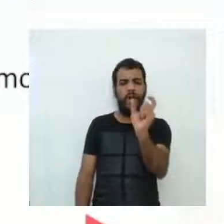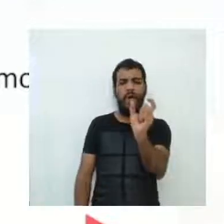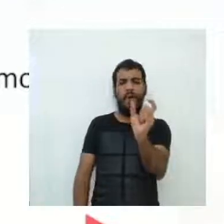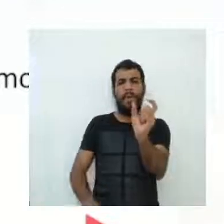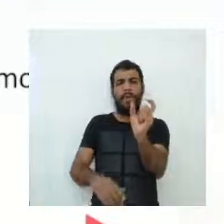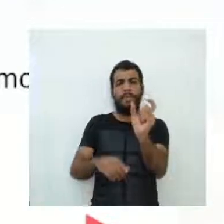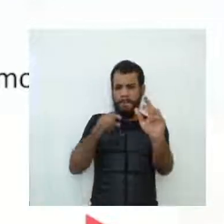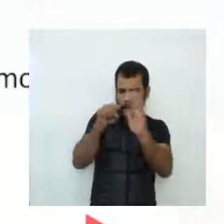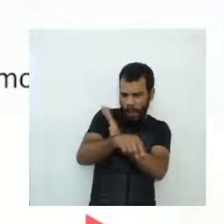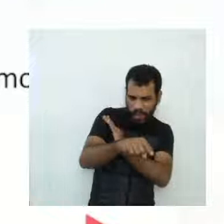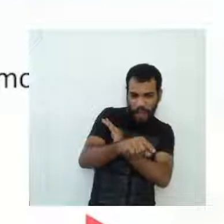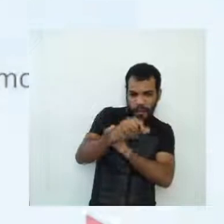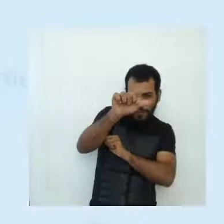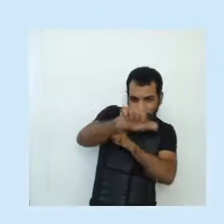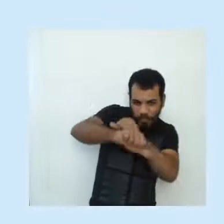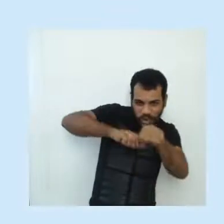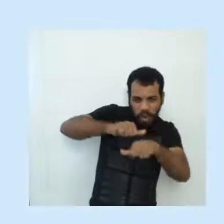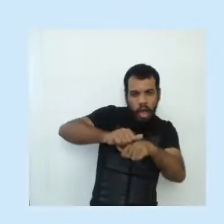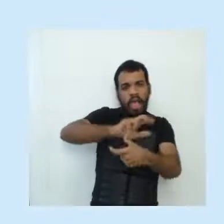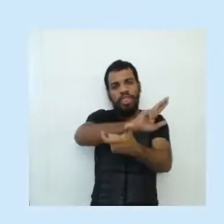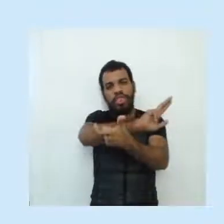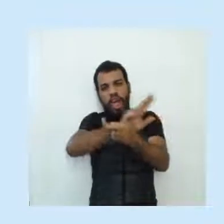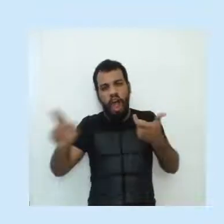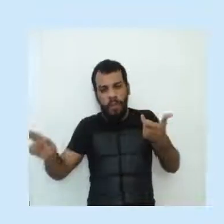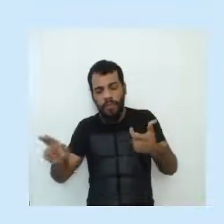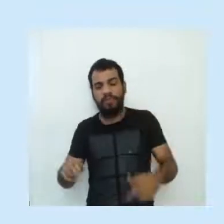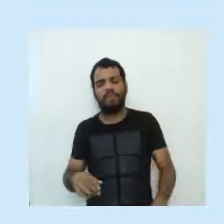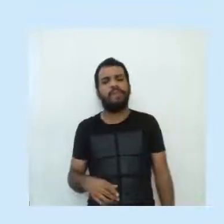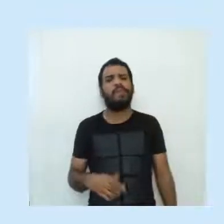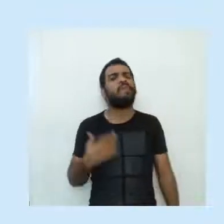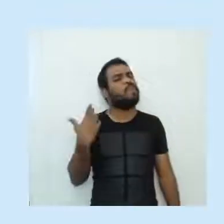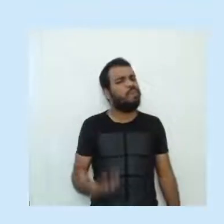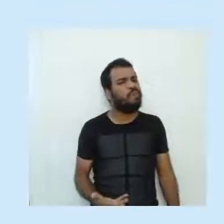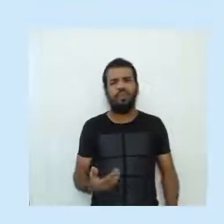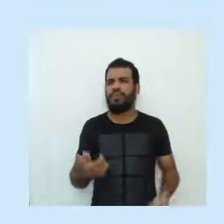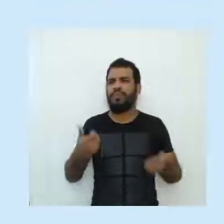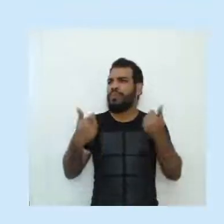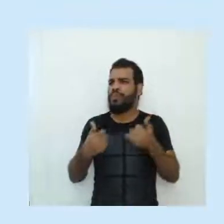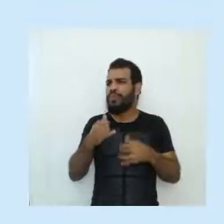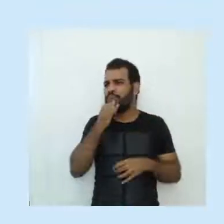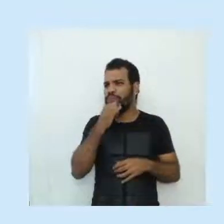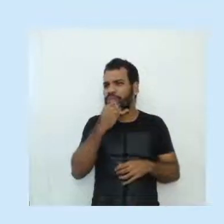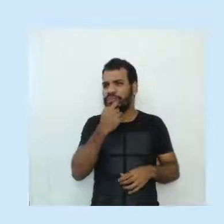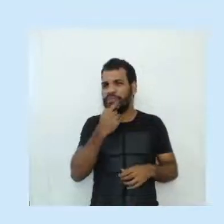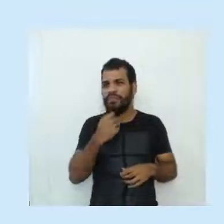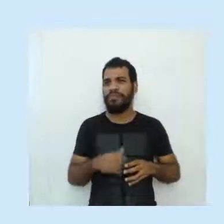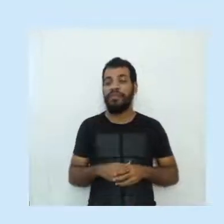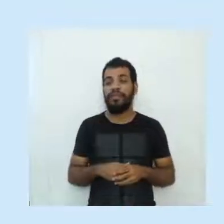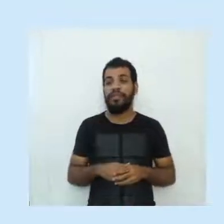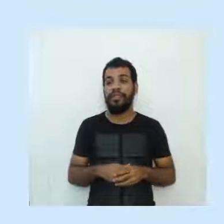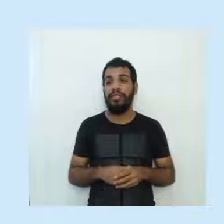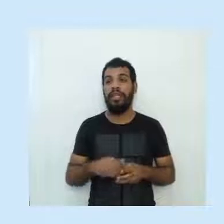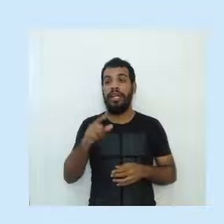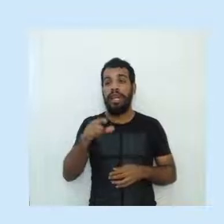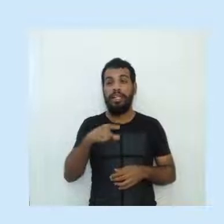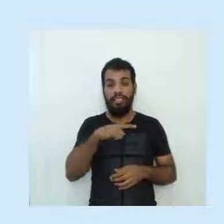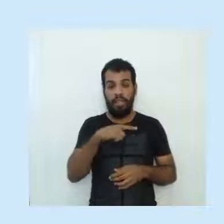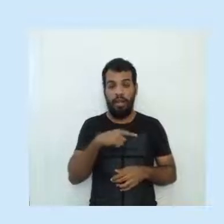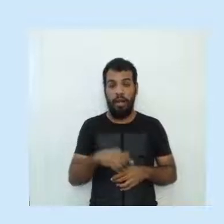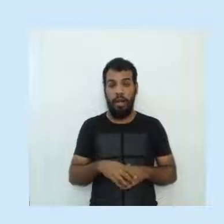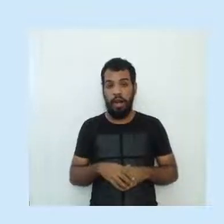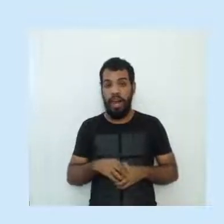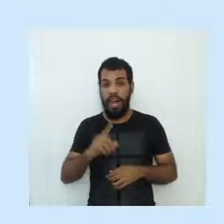um substantivo. Esse porquê junto e com acento, geralmente ele vem acompanhado do